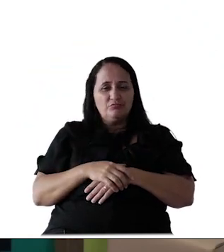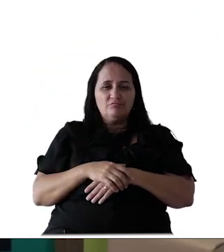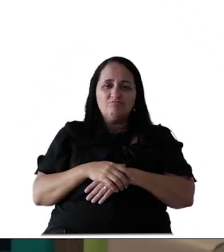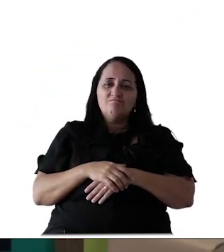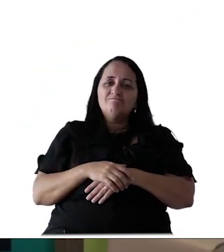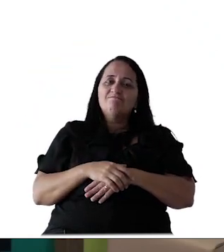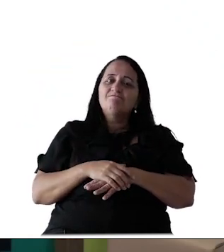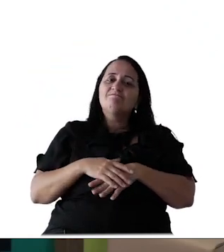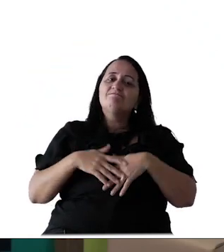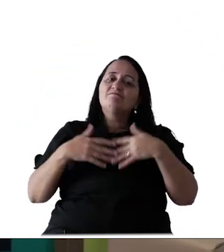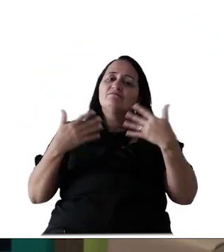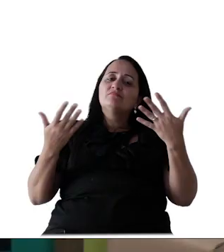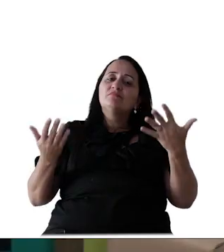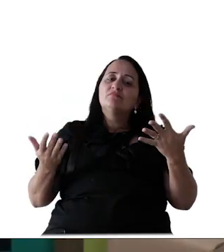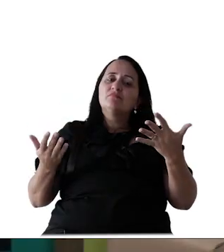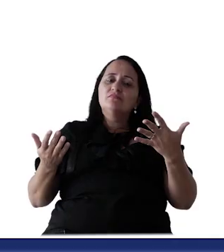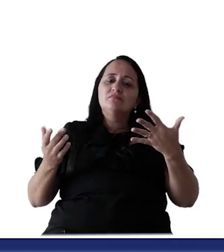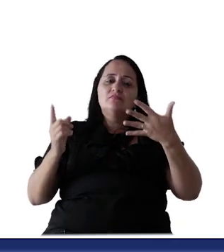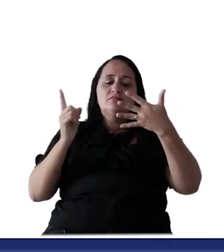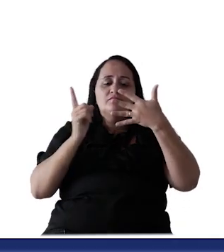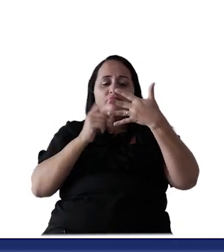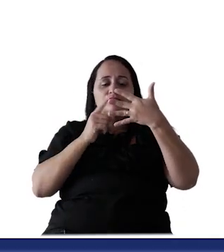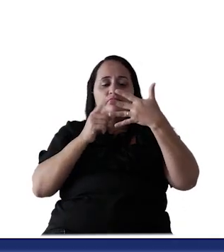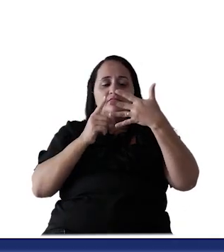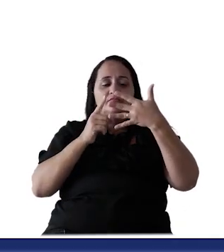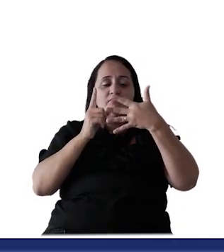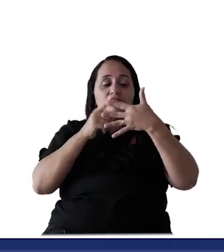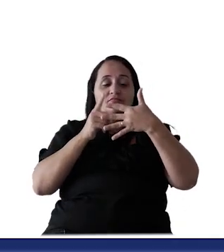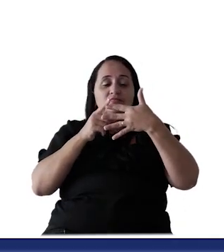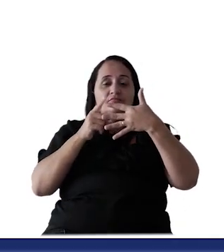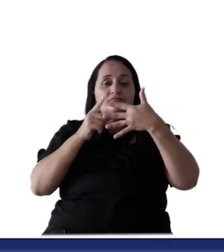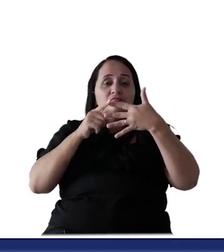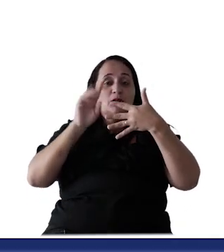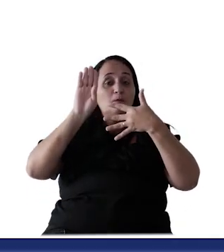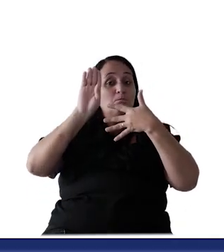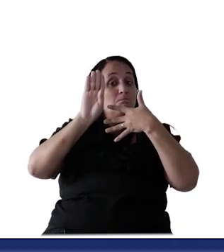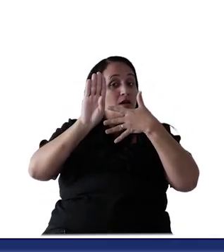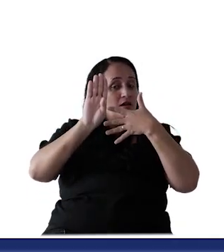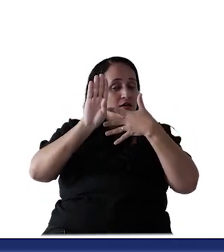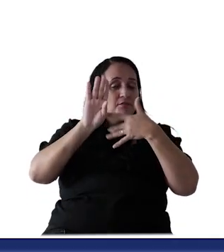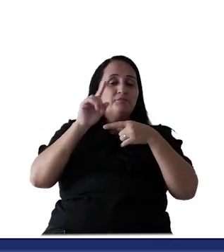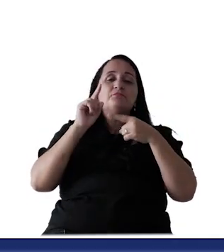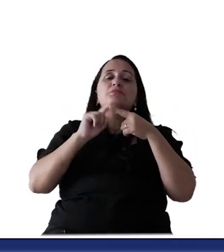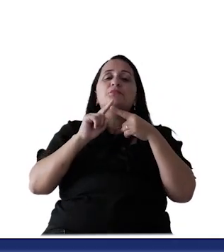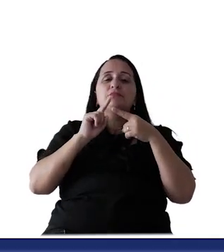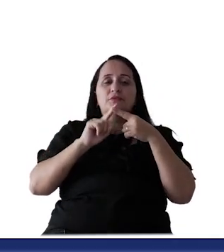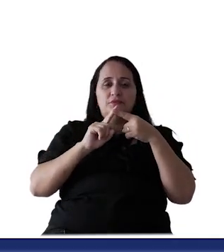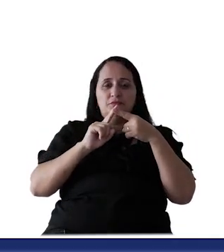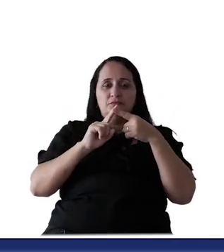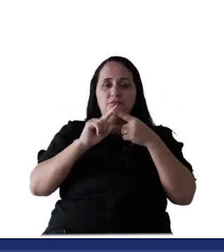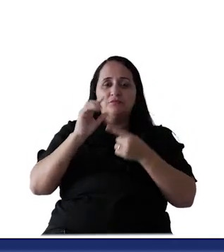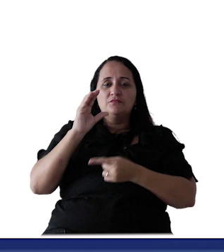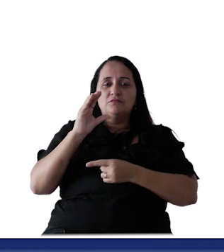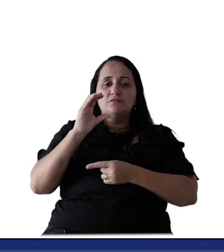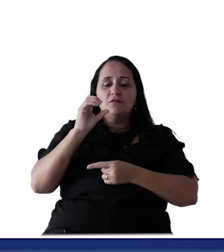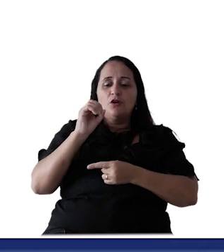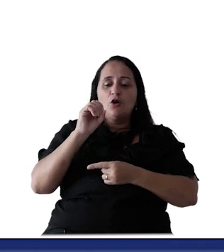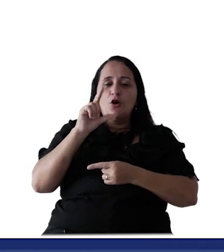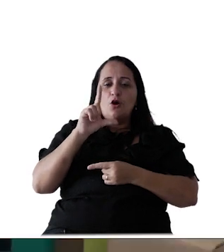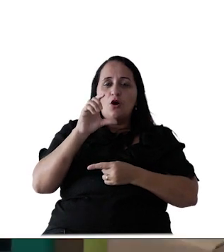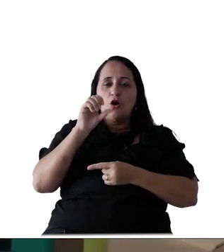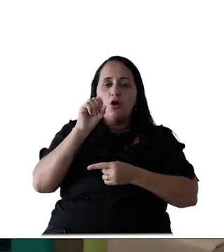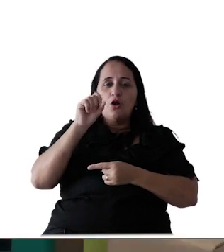Então, nos resta a opção da letra B. É uma linguagem informal,